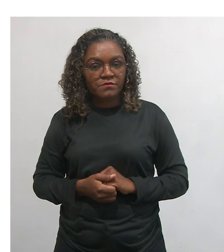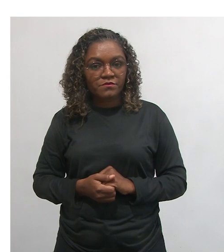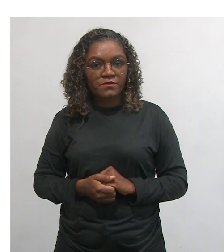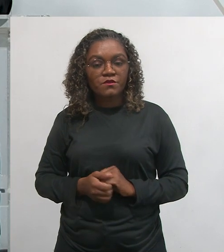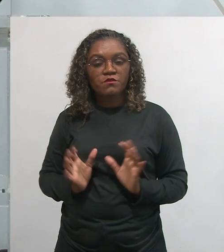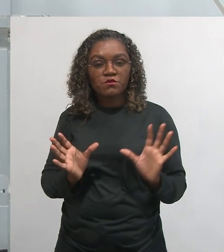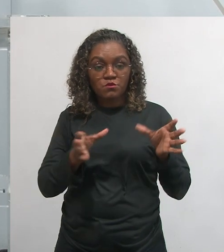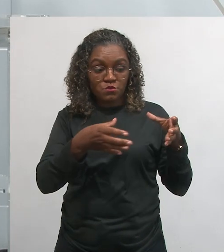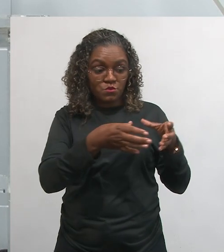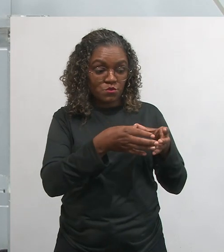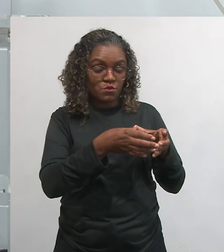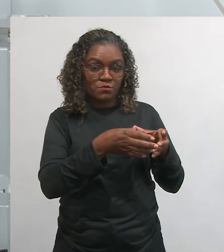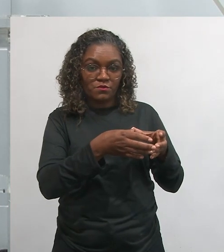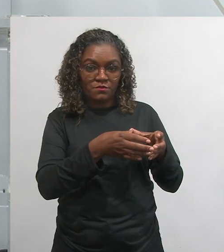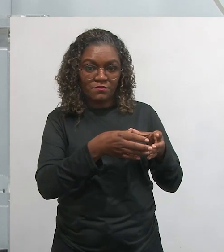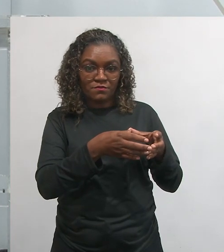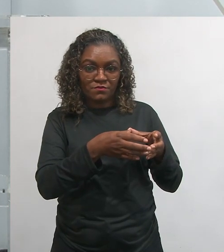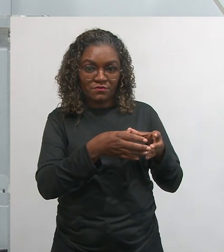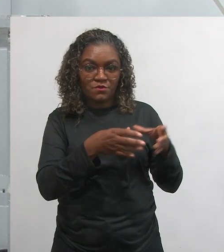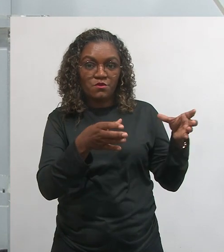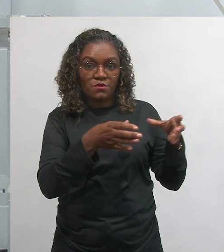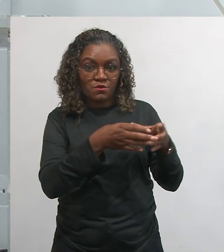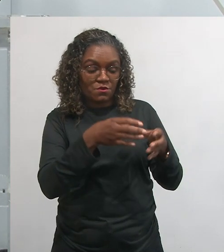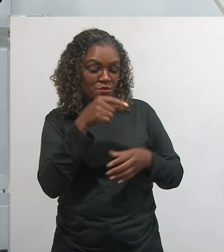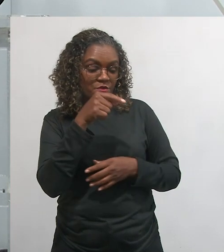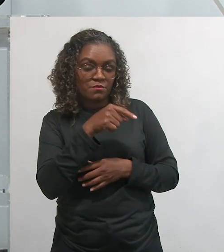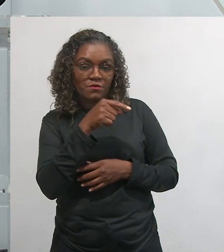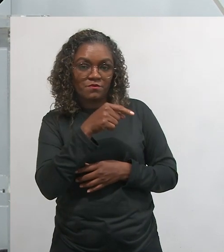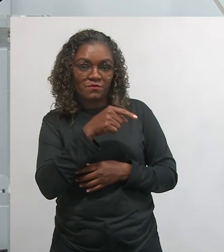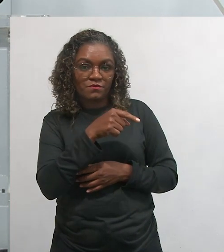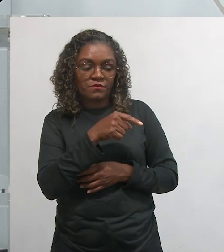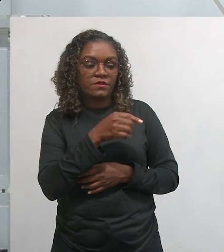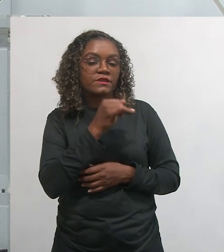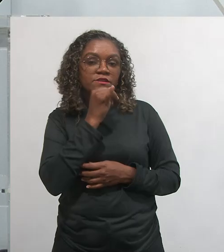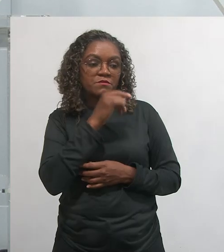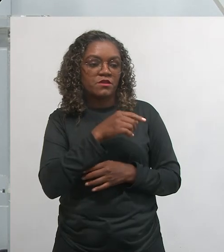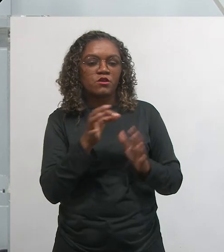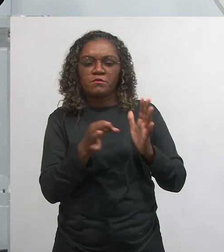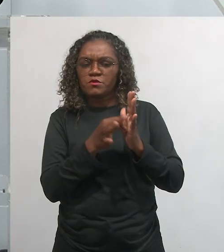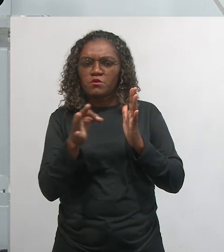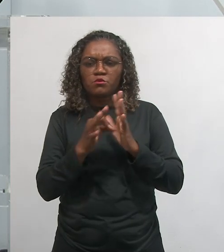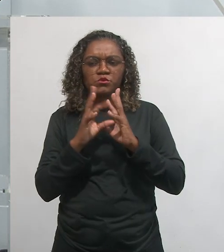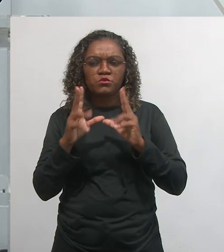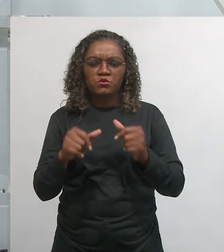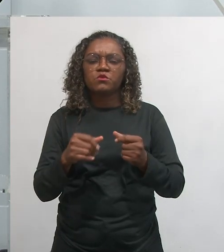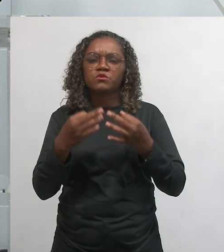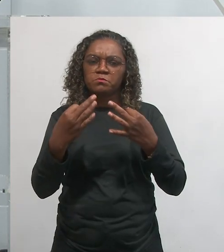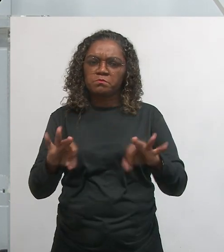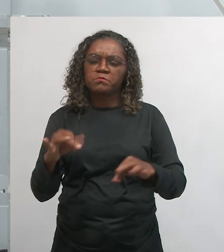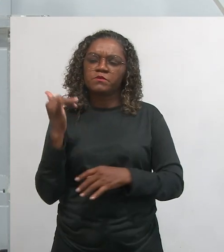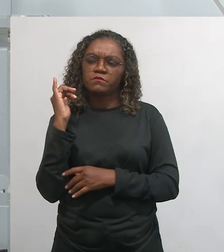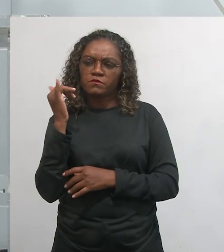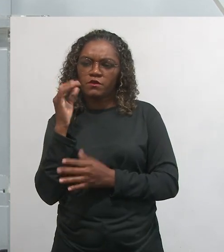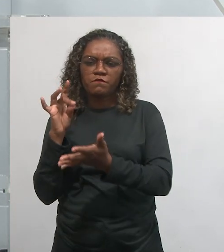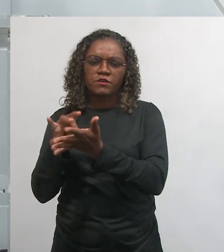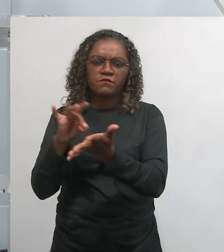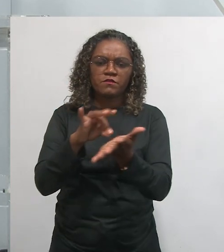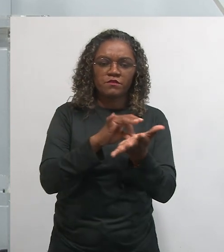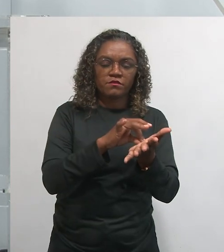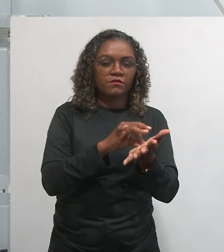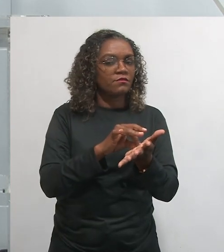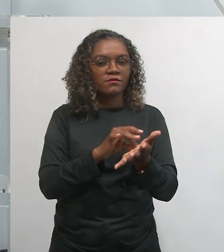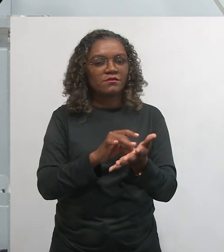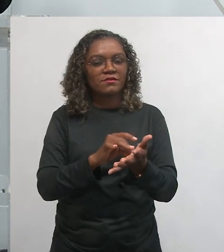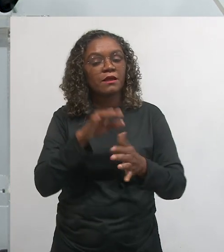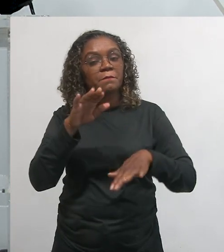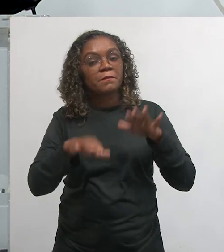percebemos que, diferente do que os sofistas apontam, que toda narrativa pode ser verdadeira, aqui não. Tem narrativa